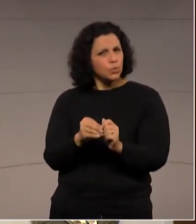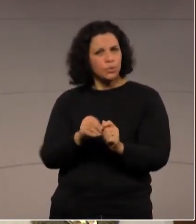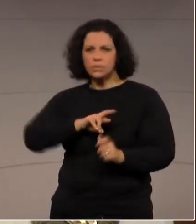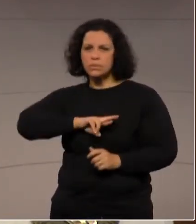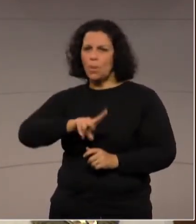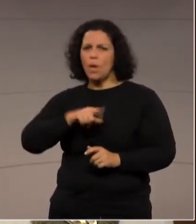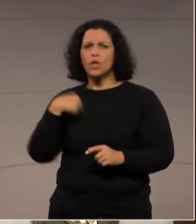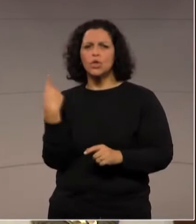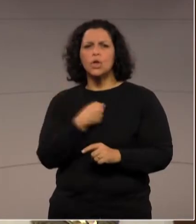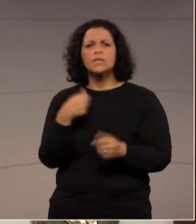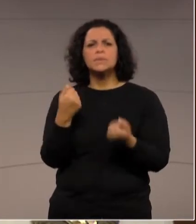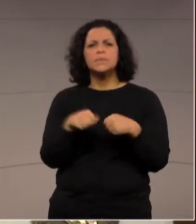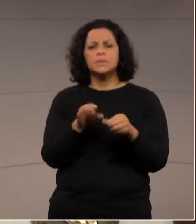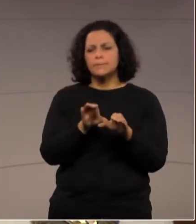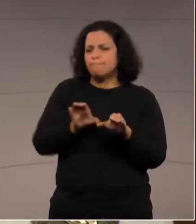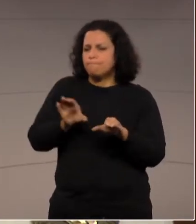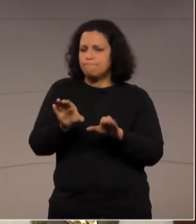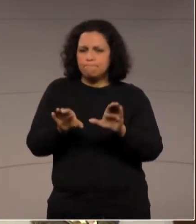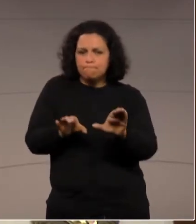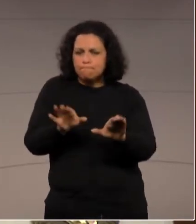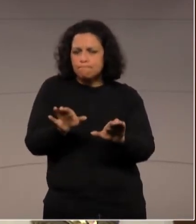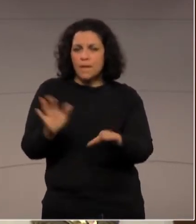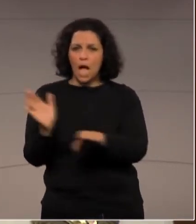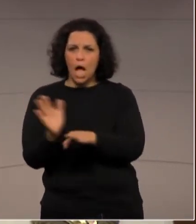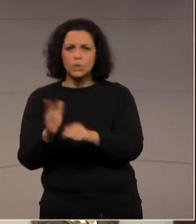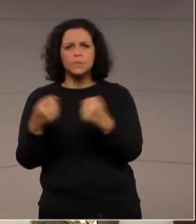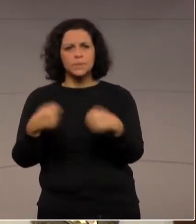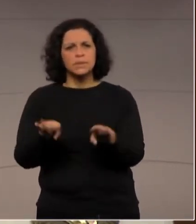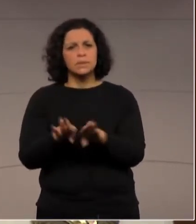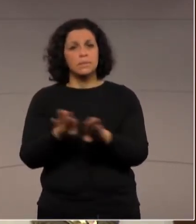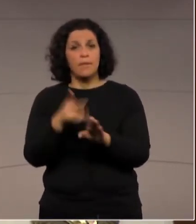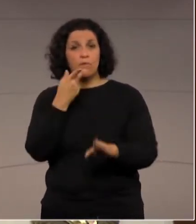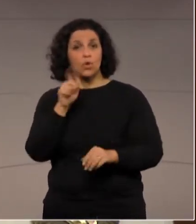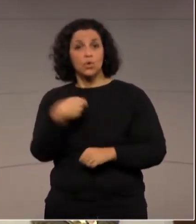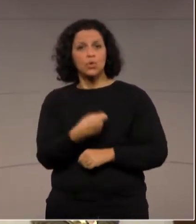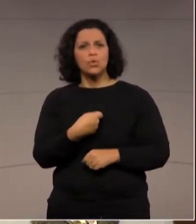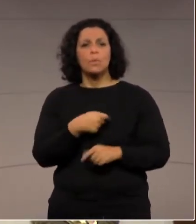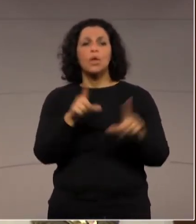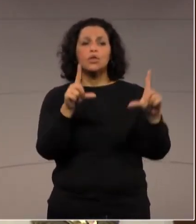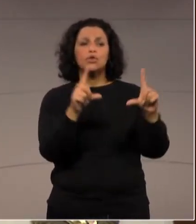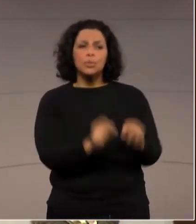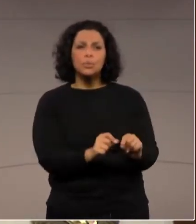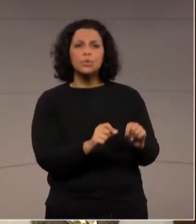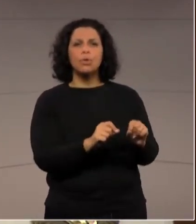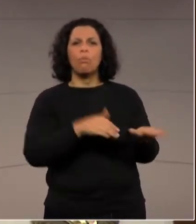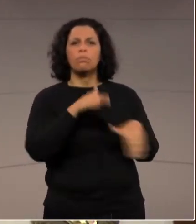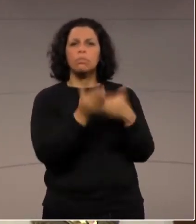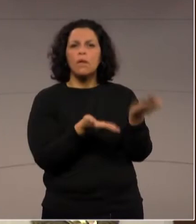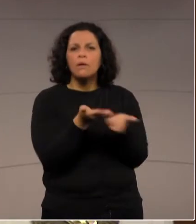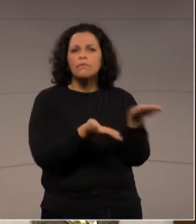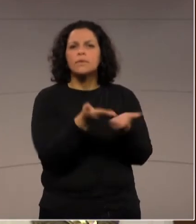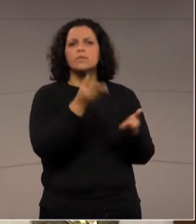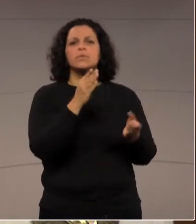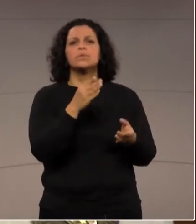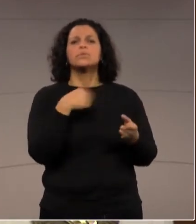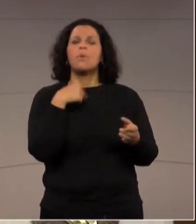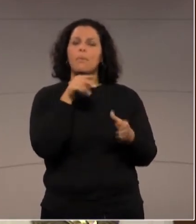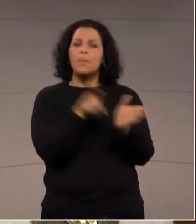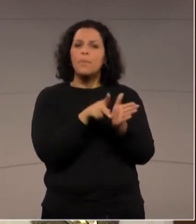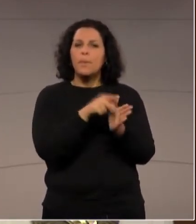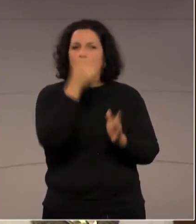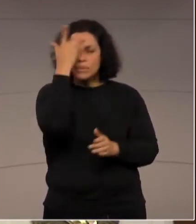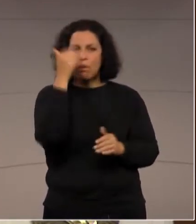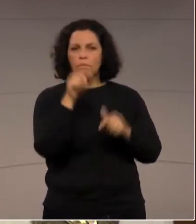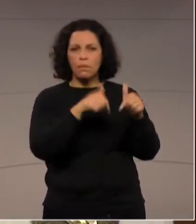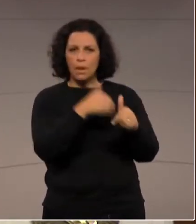ser repartido o seu papel léo falou também da redução do serviço público e disse que vai colocar